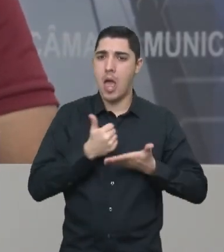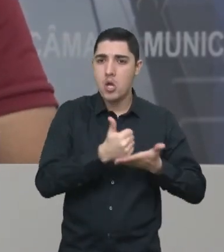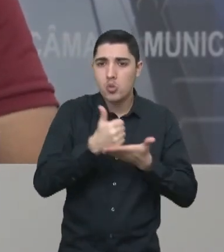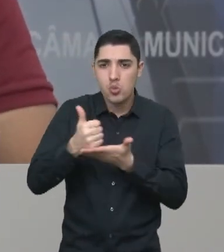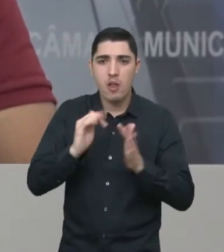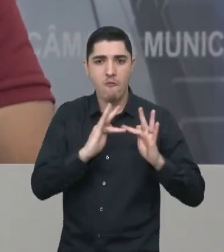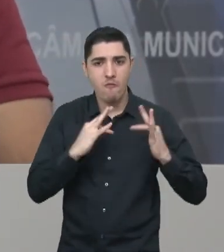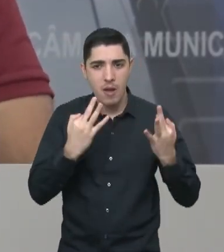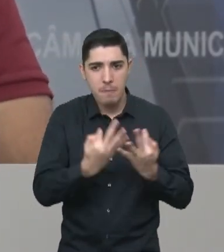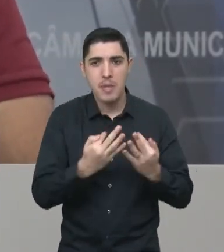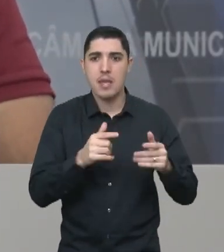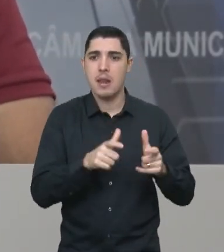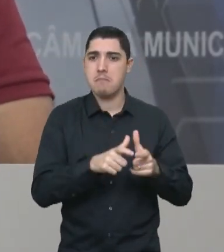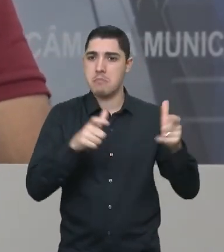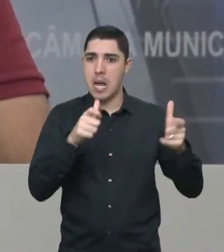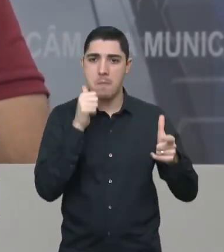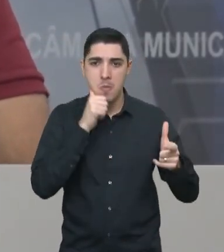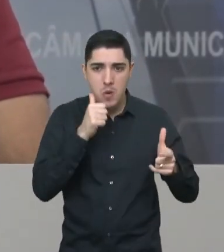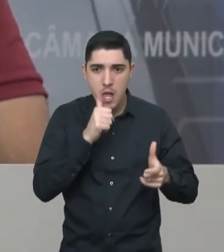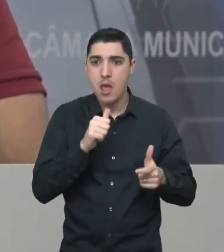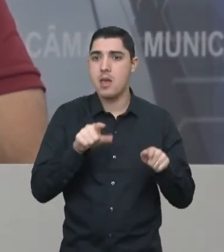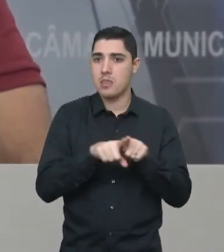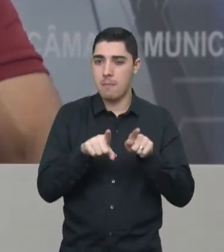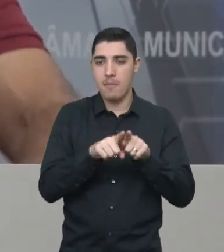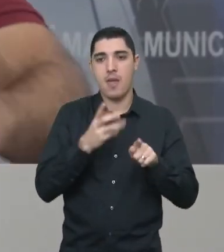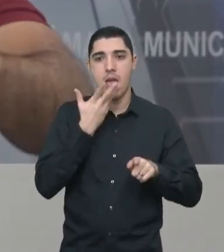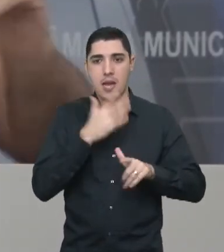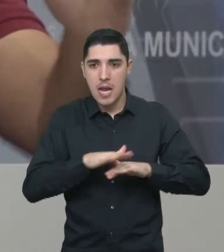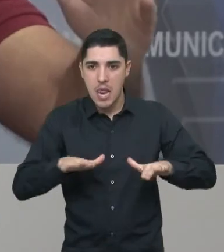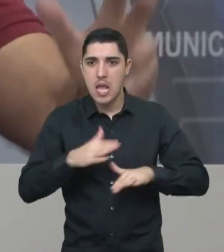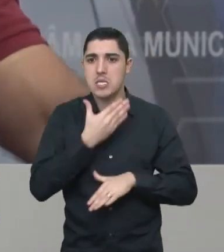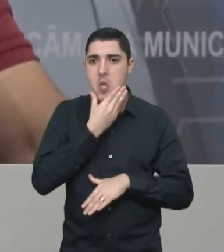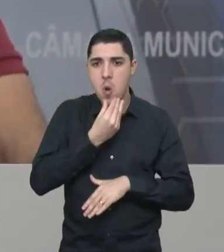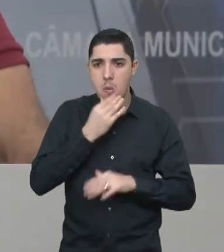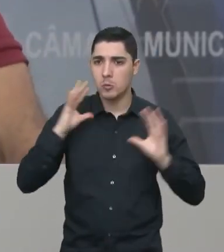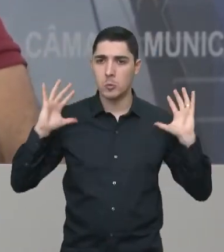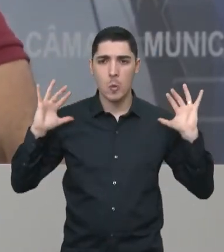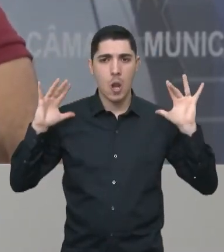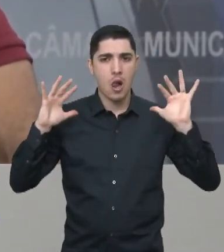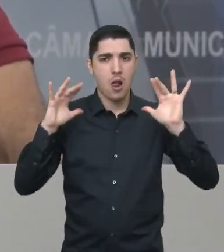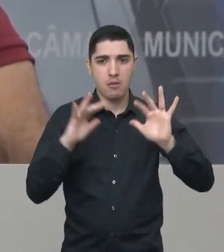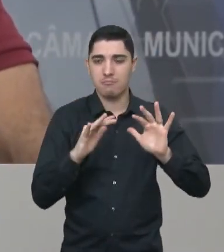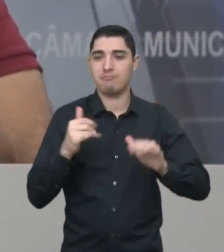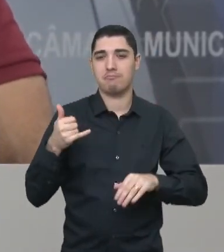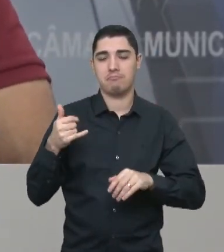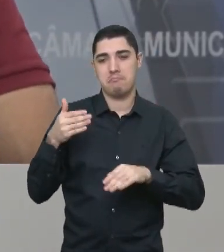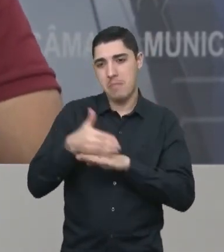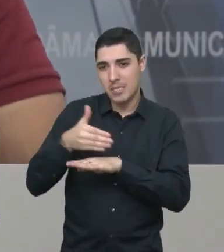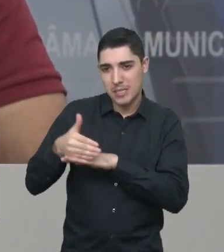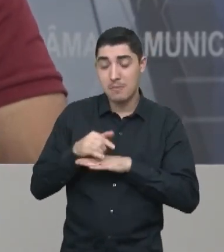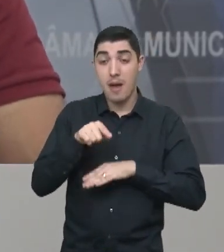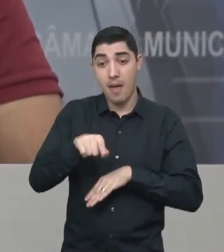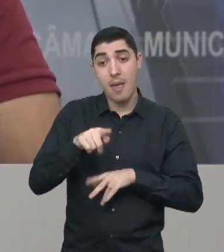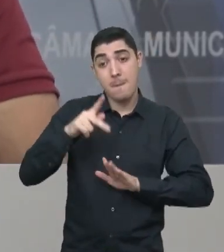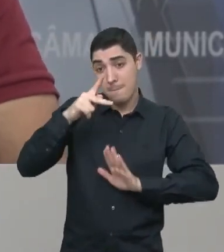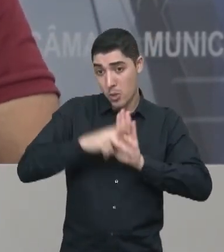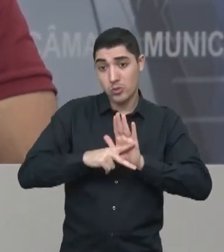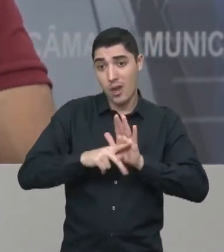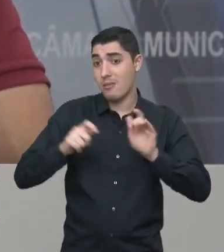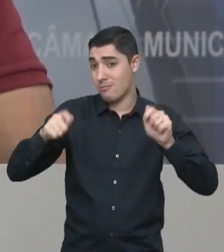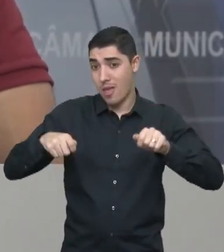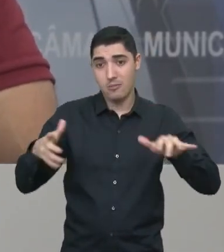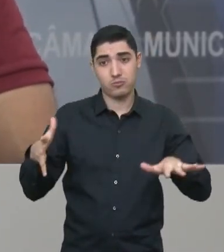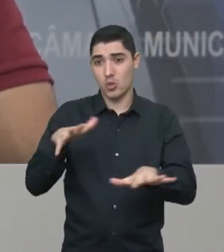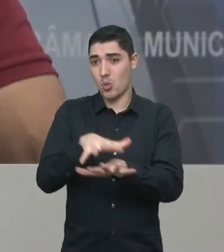as mulheres, crianças têm participado lá, homens, todo mundo, num projeto muito inclusivo. Isso é muito